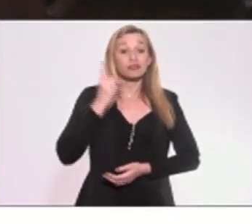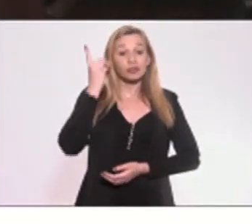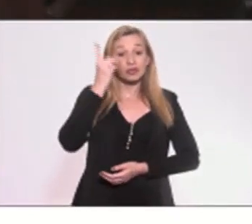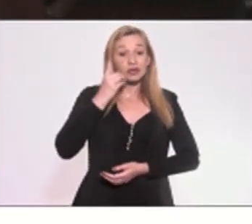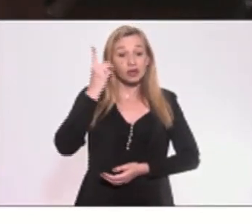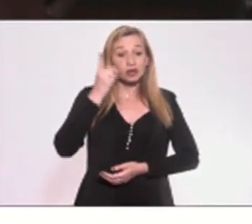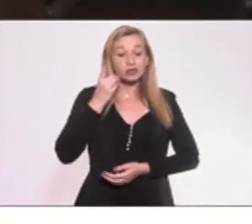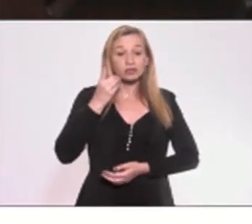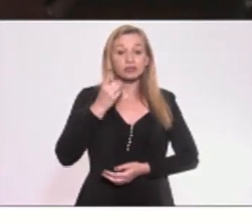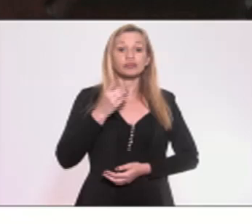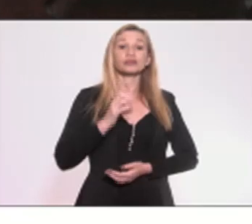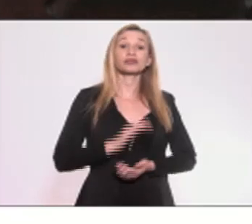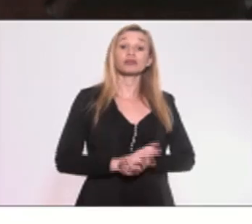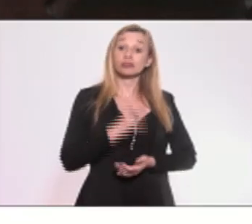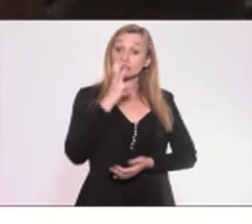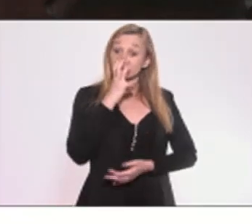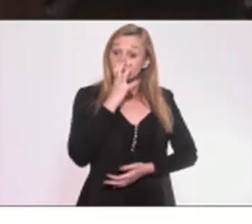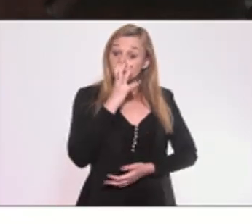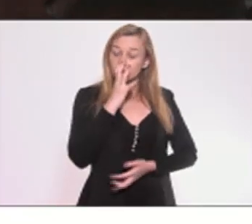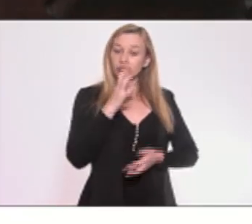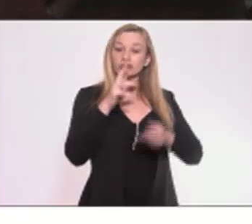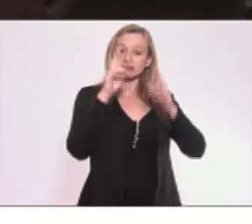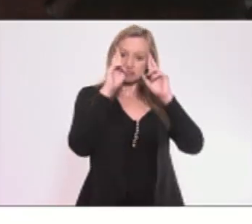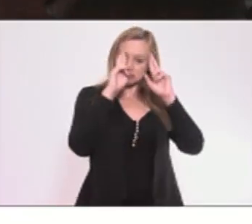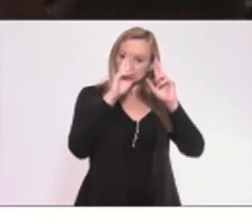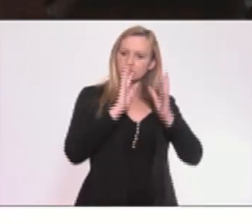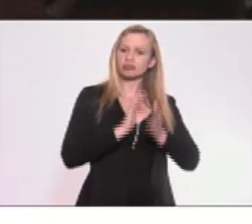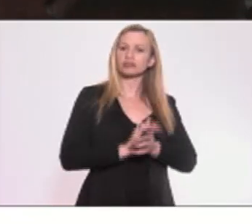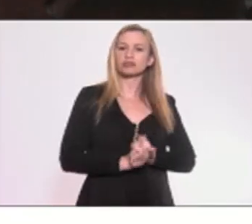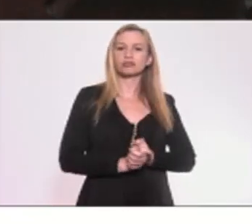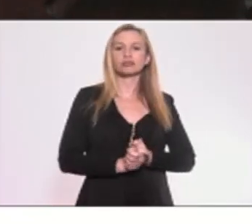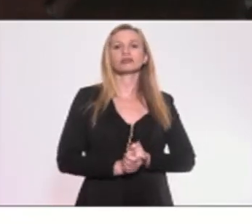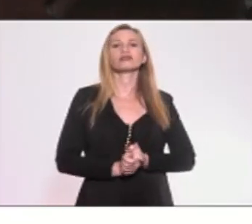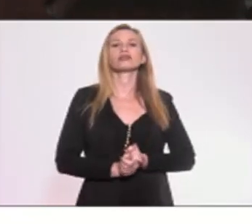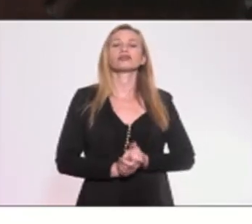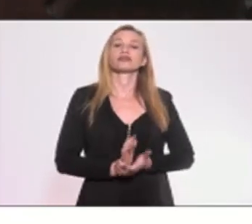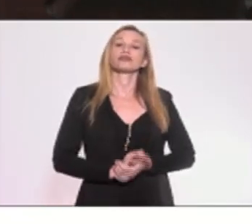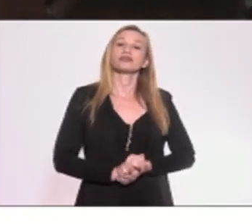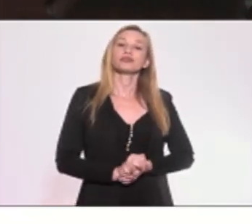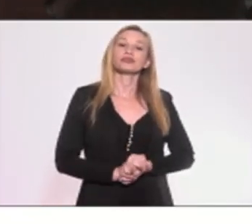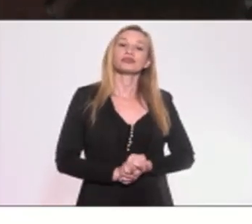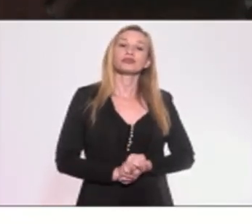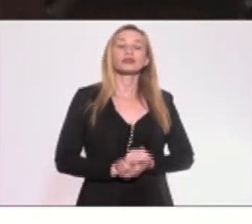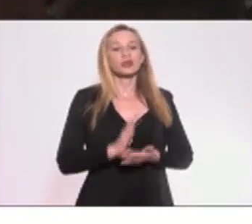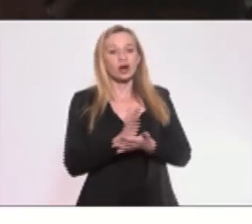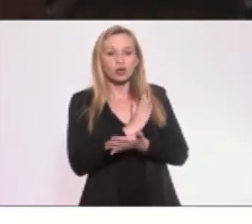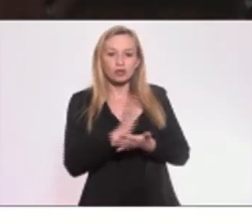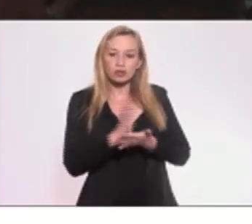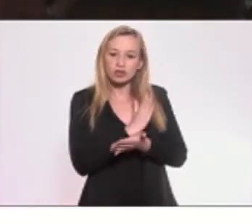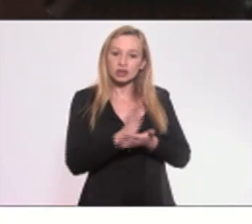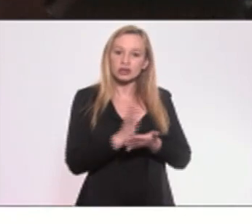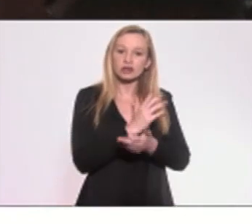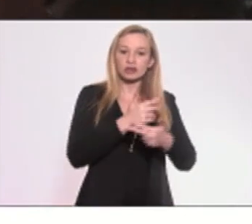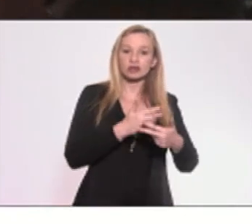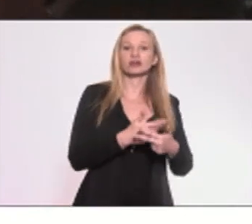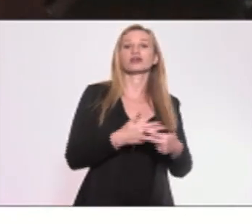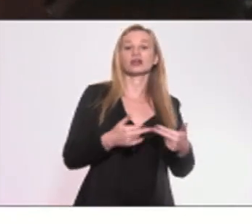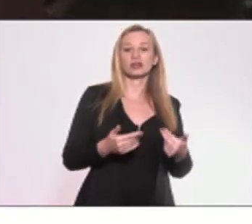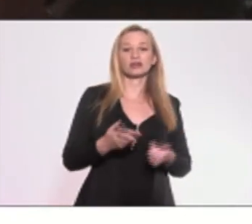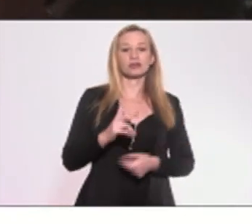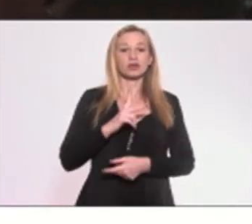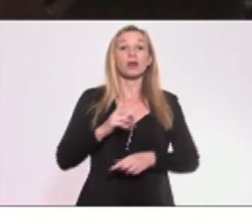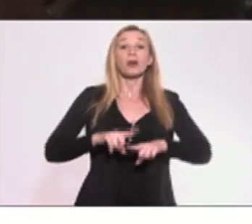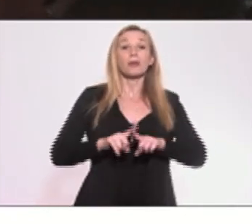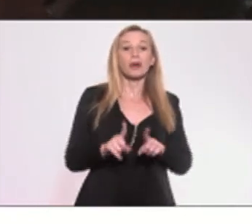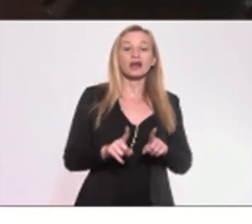muito respeito e admiração, respeitado o campo da divergência partidária e por algumas vezes pessoais. Mas eu acho